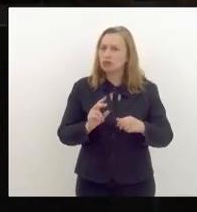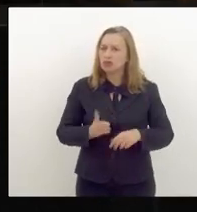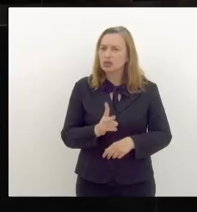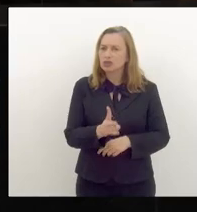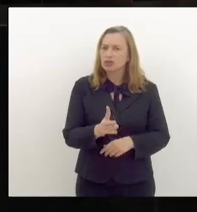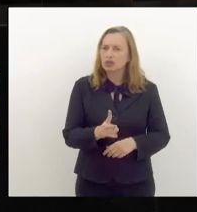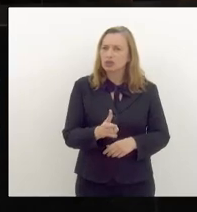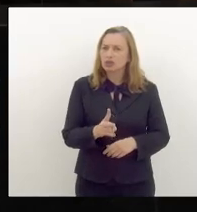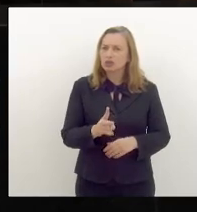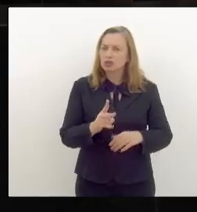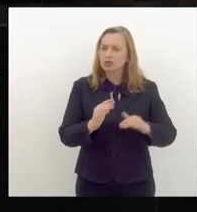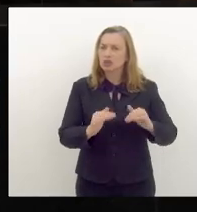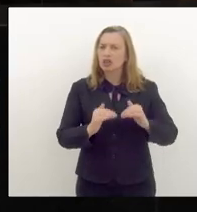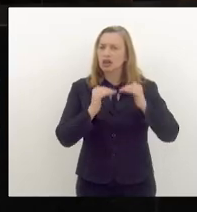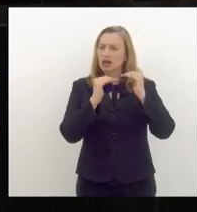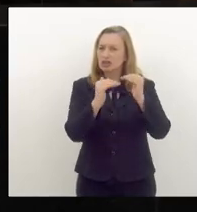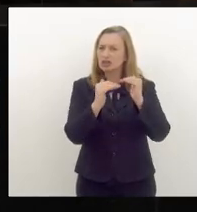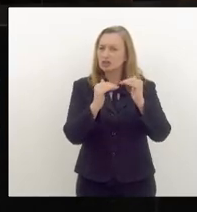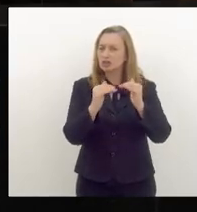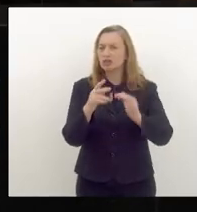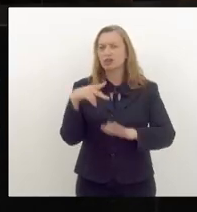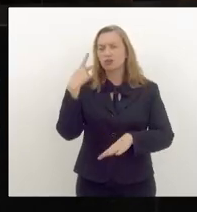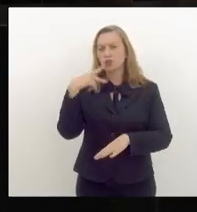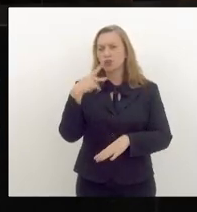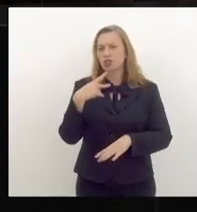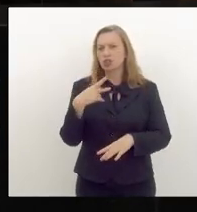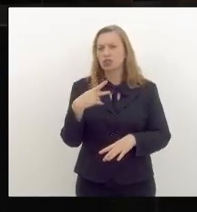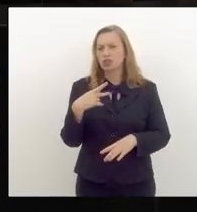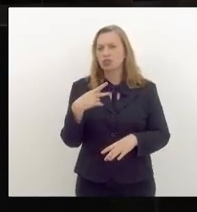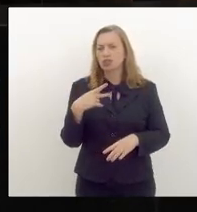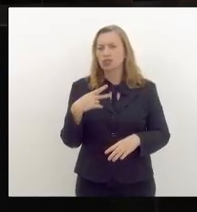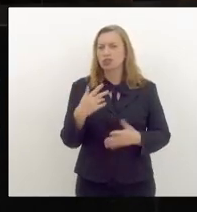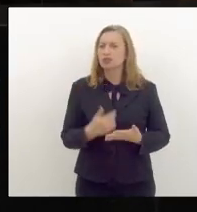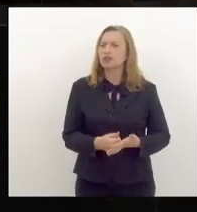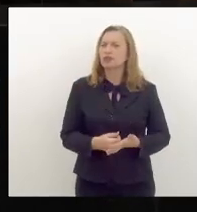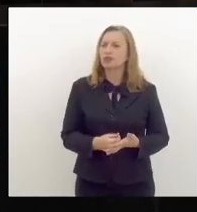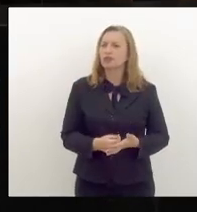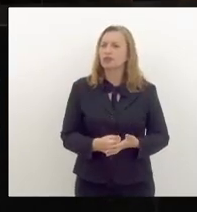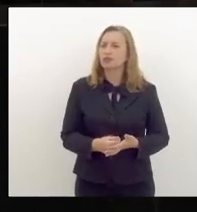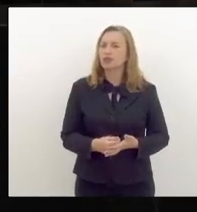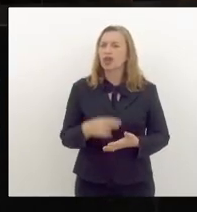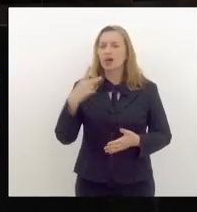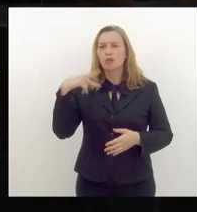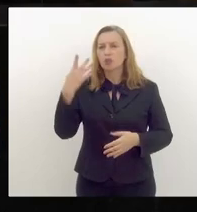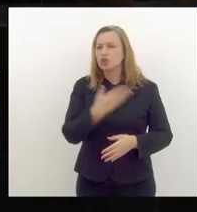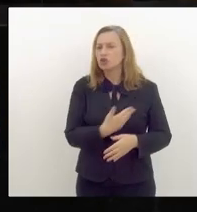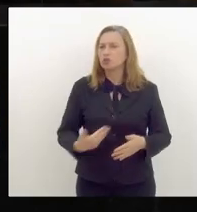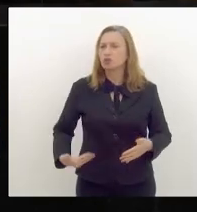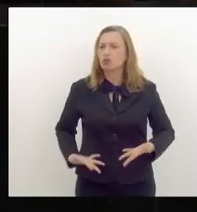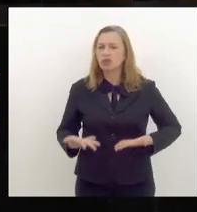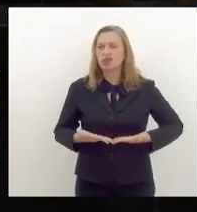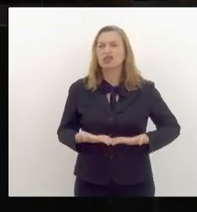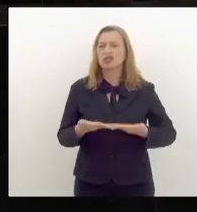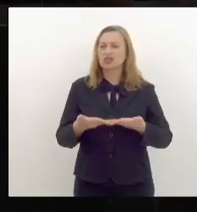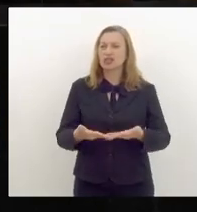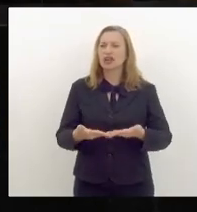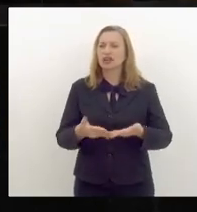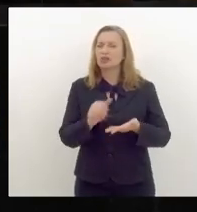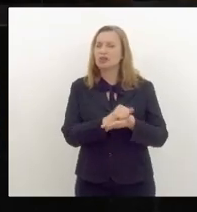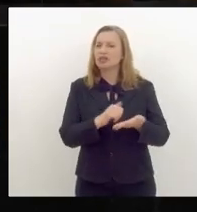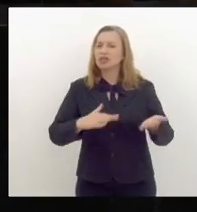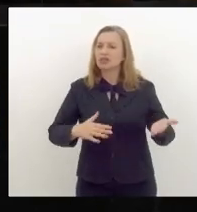acima da política e a política tem que ser a política pública de entrega para